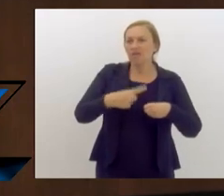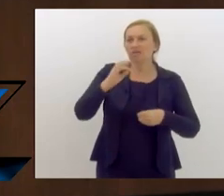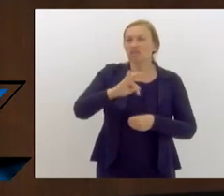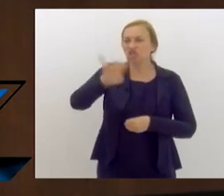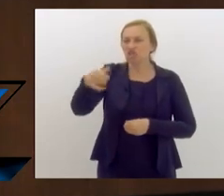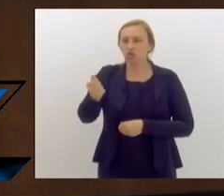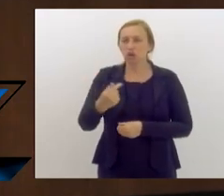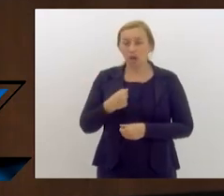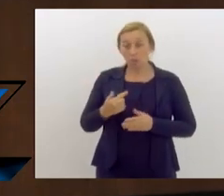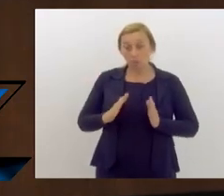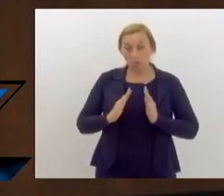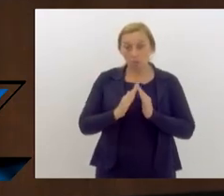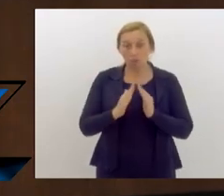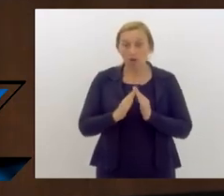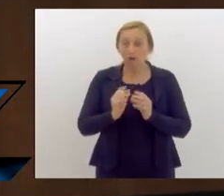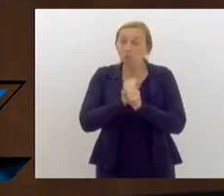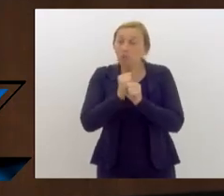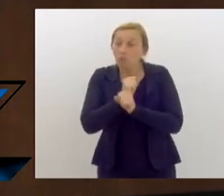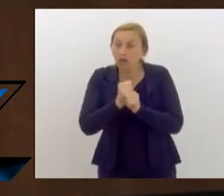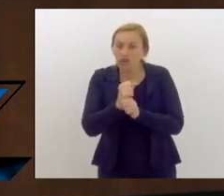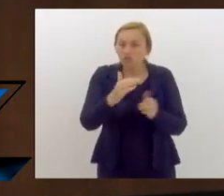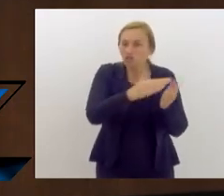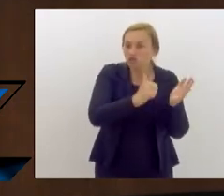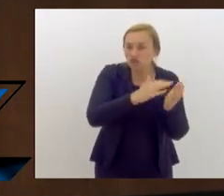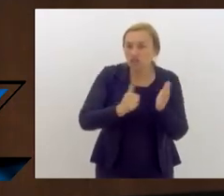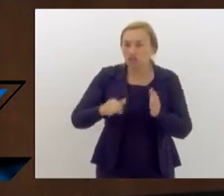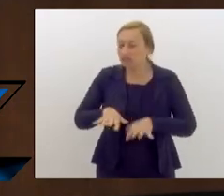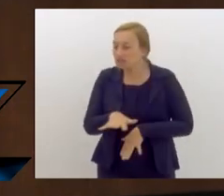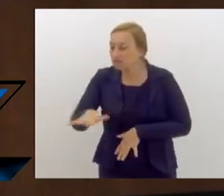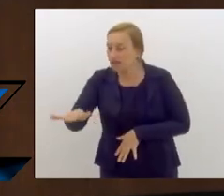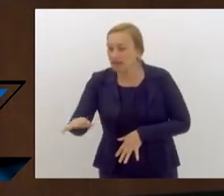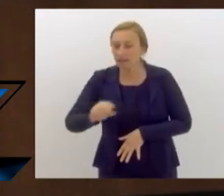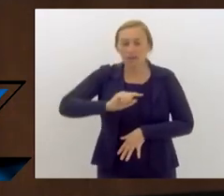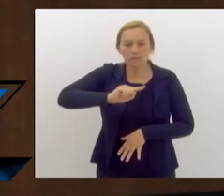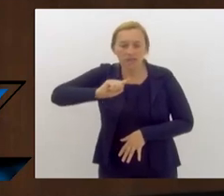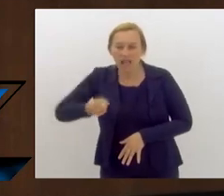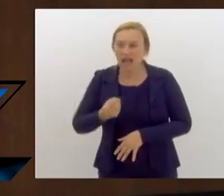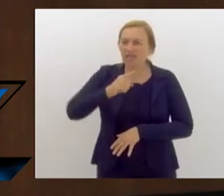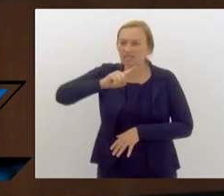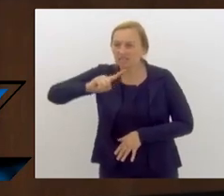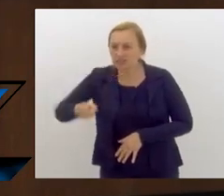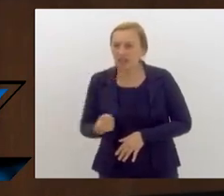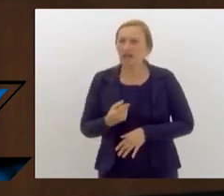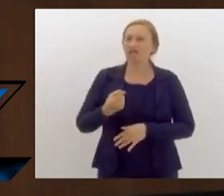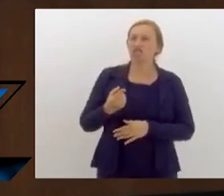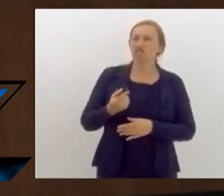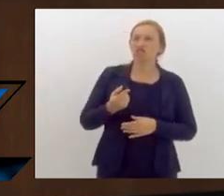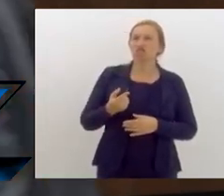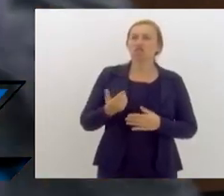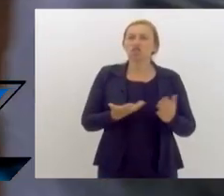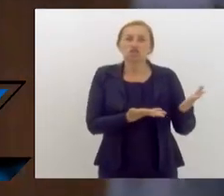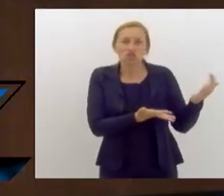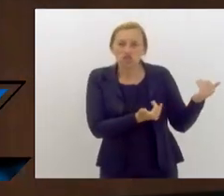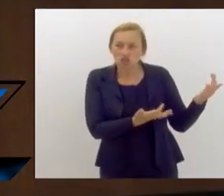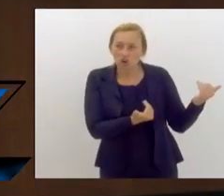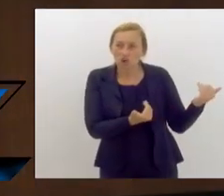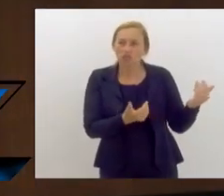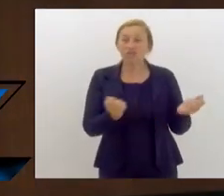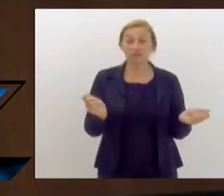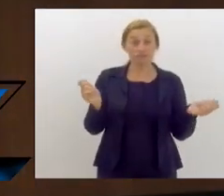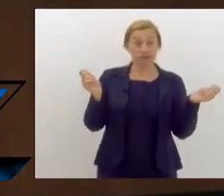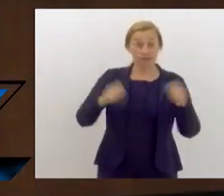tira das favelas e da marginalidade milhares e milhares de jovens capacitando esse jovens